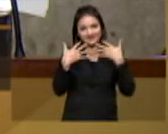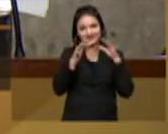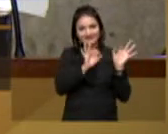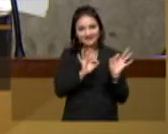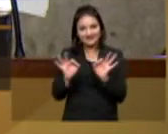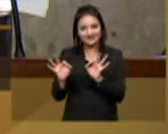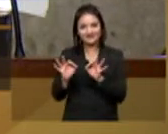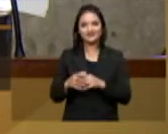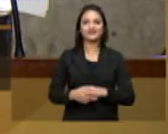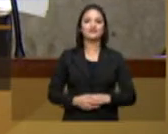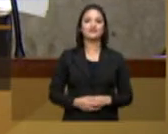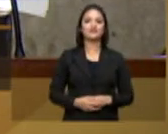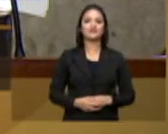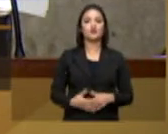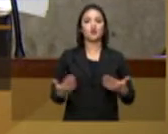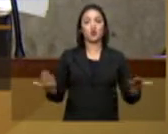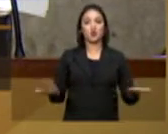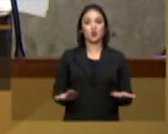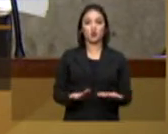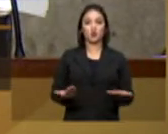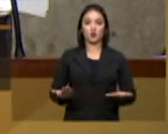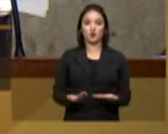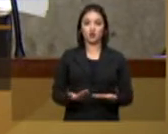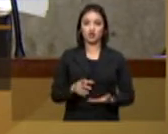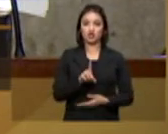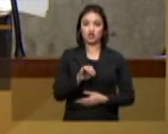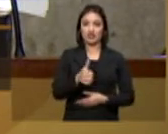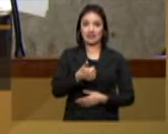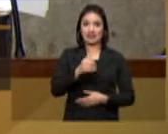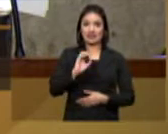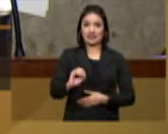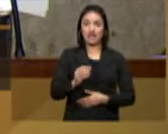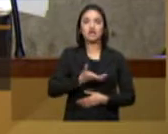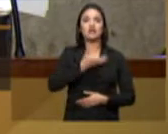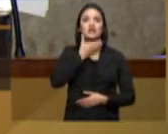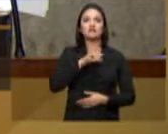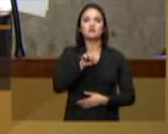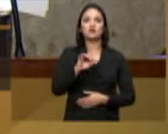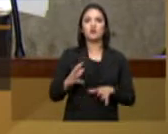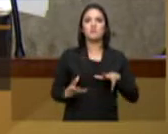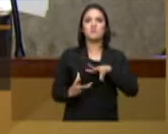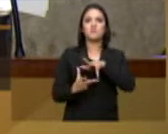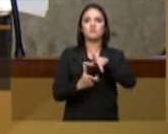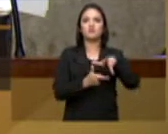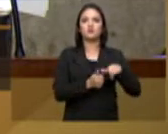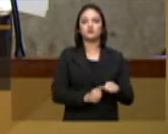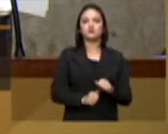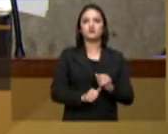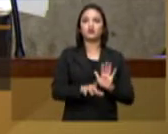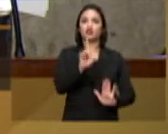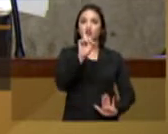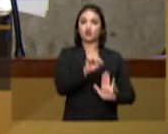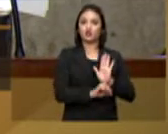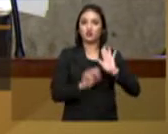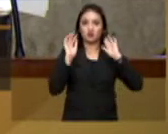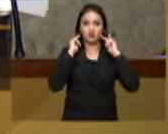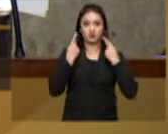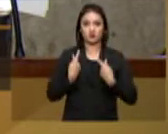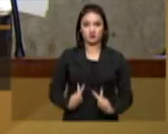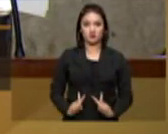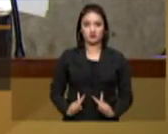todos sabemos, celebra-se hoje, 10 de dezembro, o Dia Mundial dos Direitos Humanos.